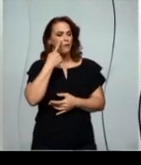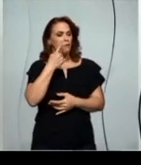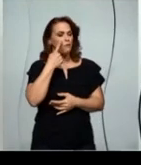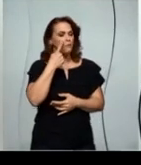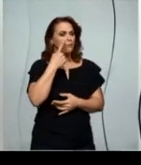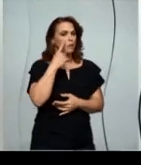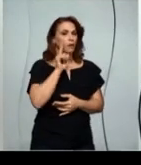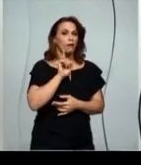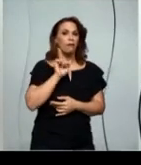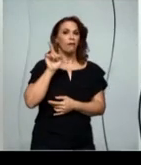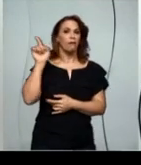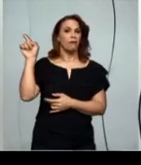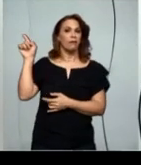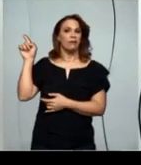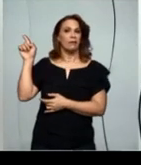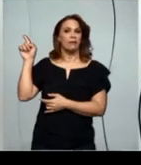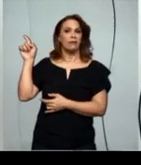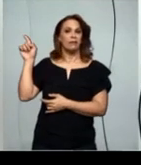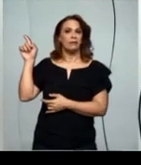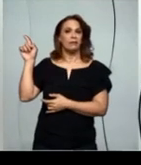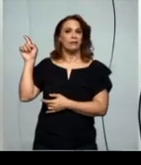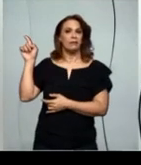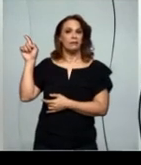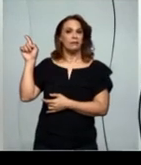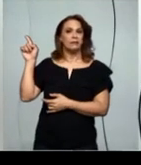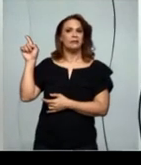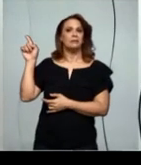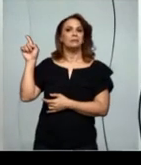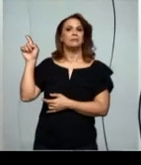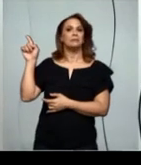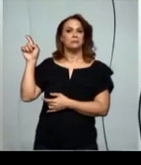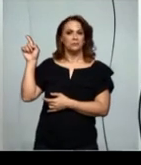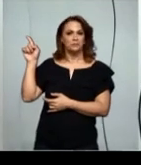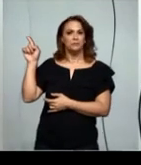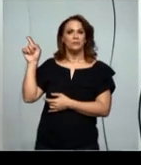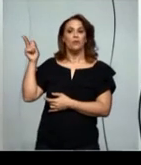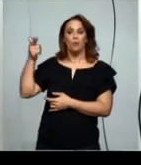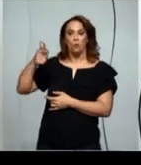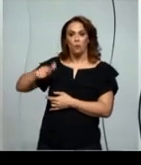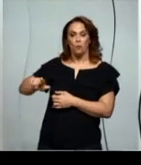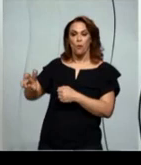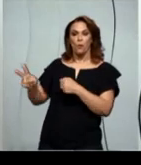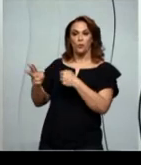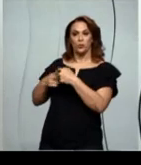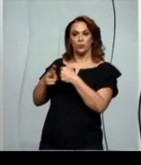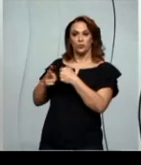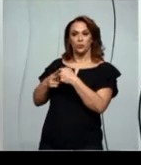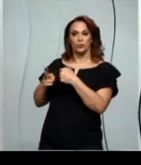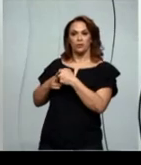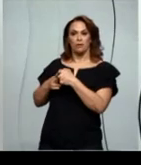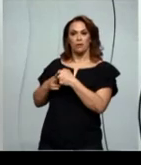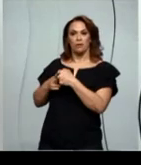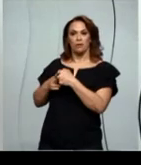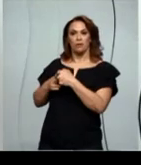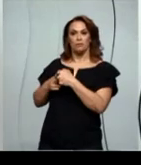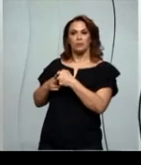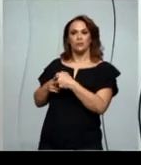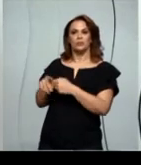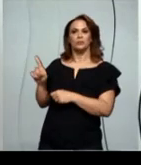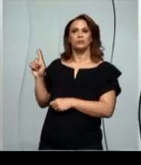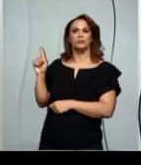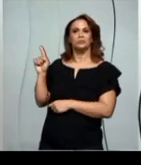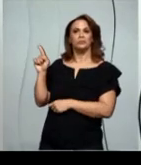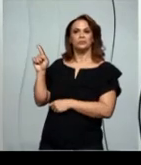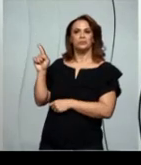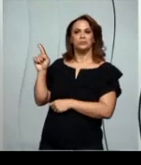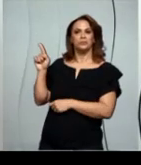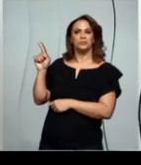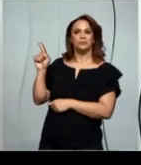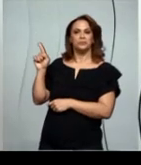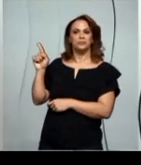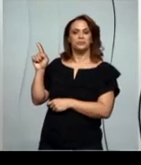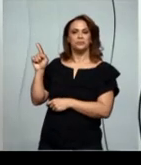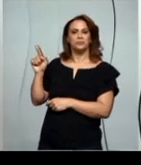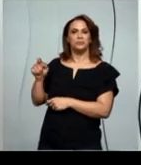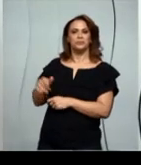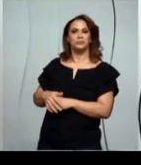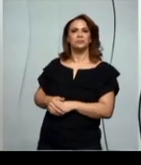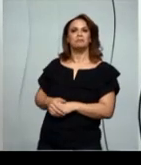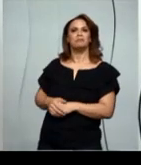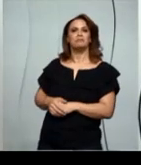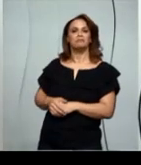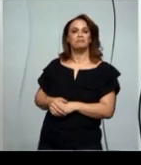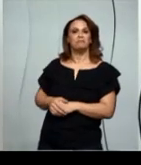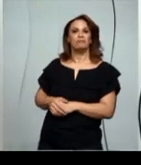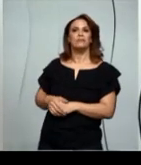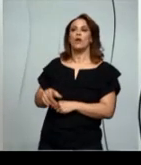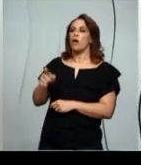grown, tinham crescido. Eu tenho outro verbo aqui, deixa eu apagar esse tracinho. Eles tinham